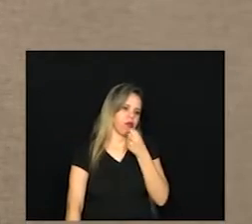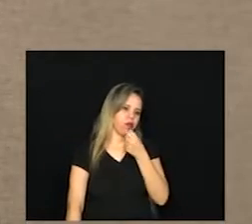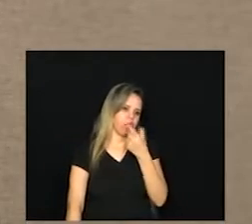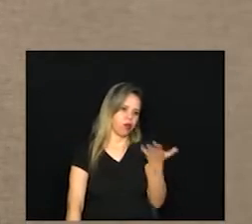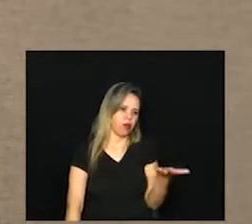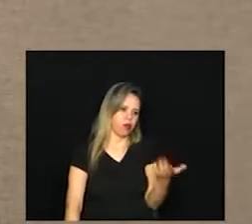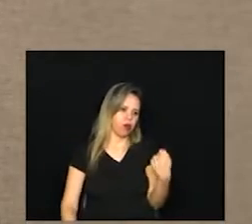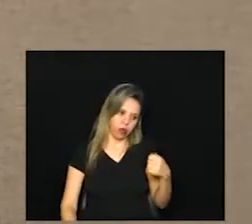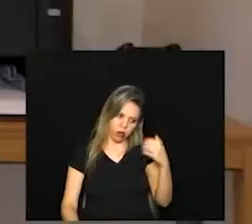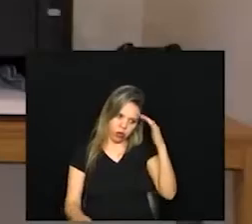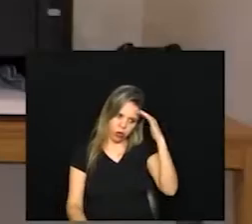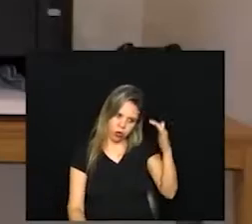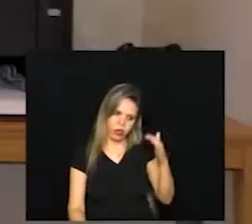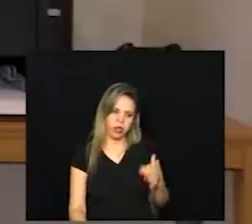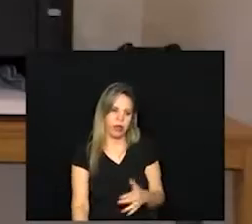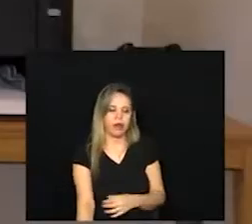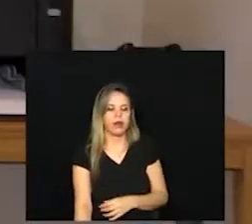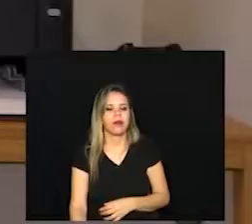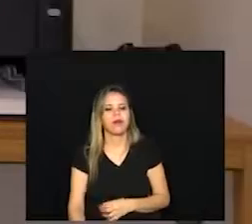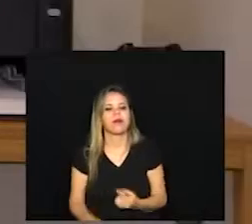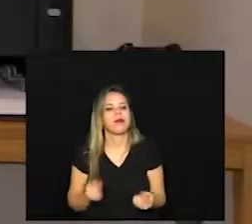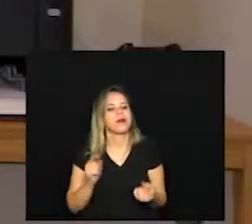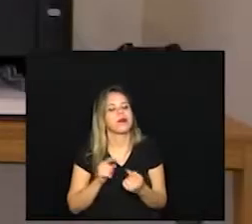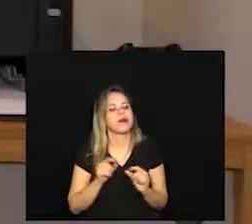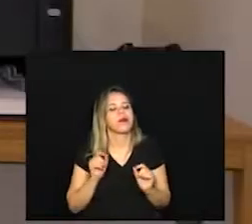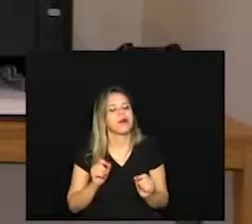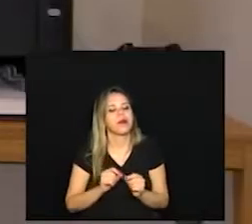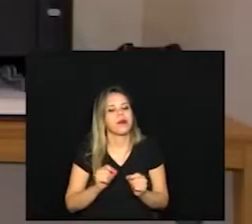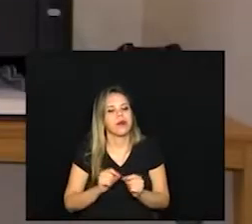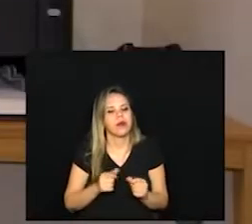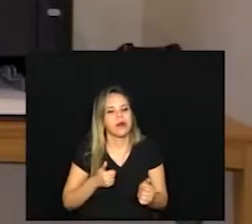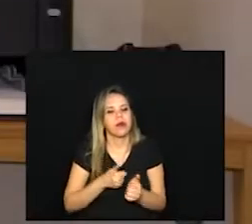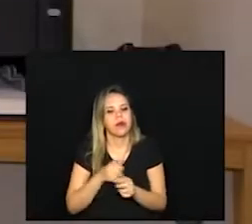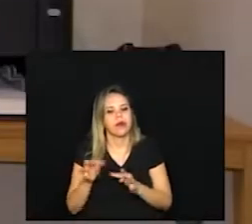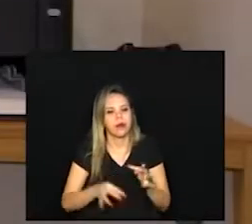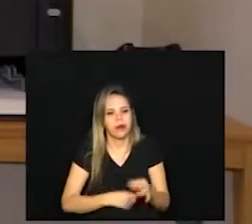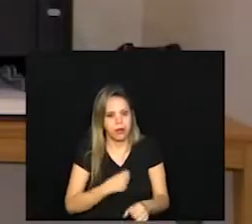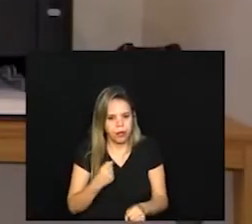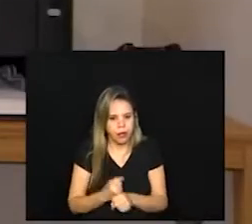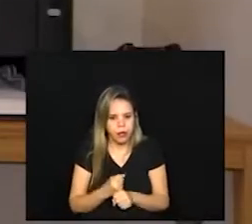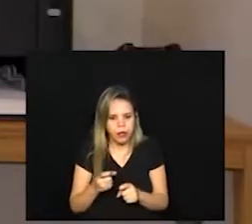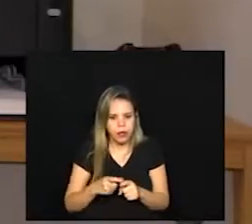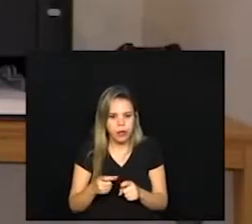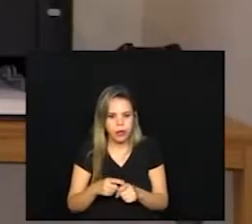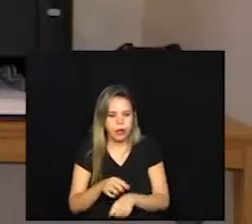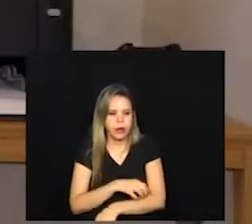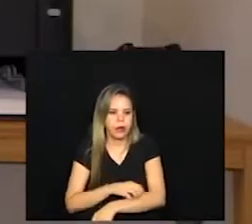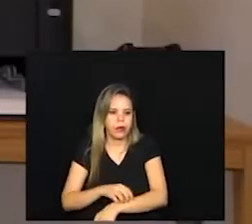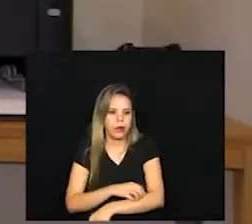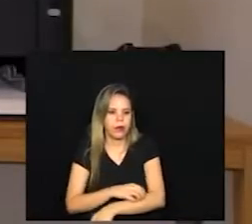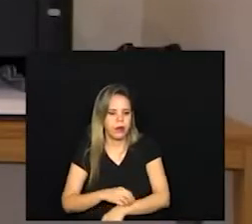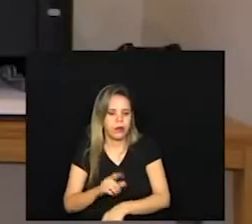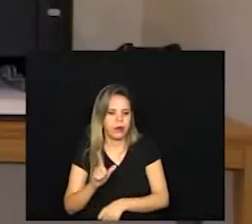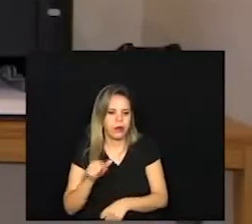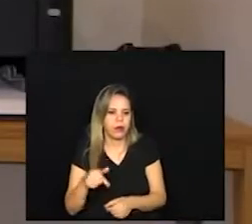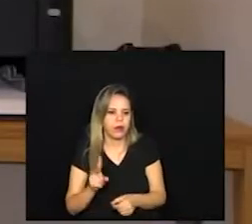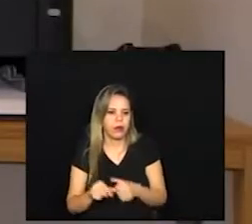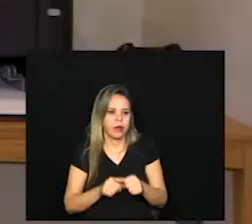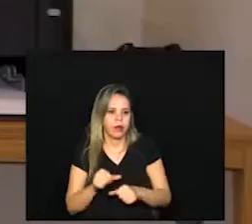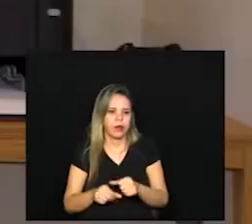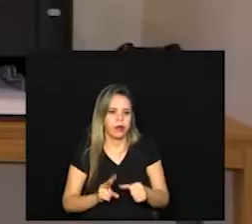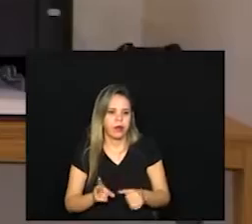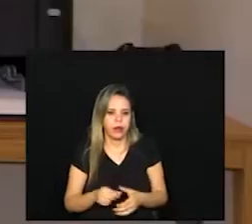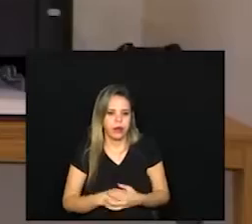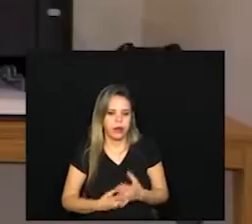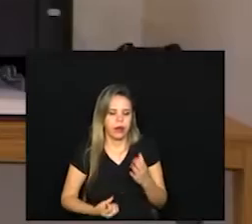não fazer. Tem que fazer. O ideal é fazer um acompanhamento anual com o dermatologista. É claro que esse daí tem que ser sempre modificado. Sempre